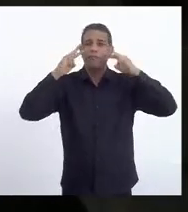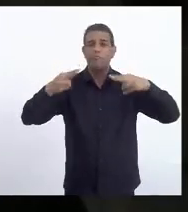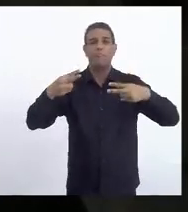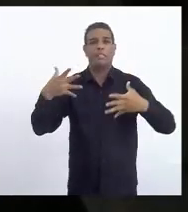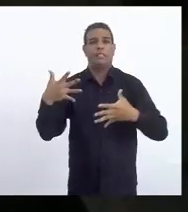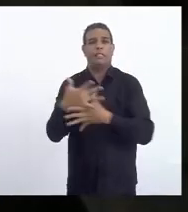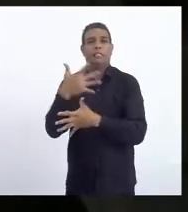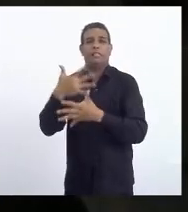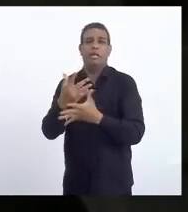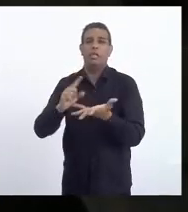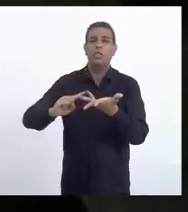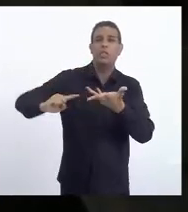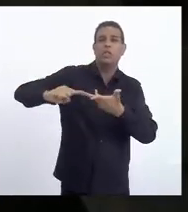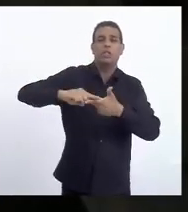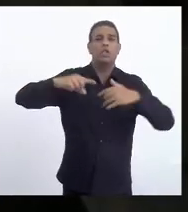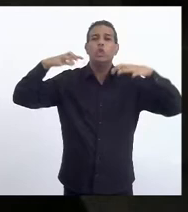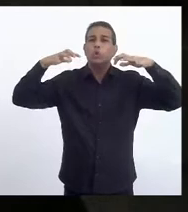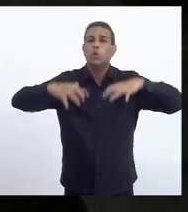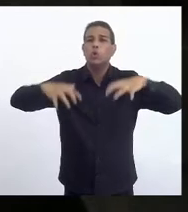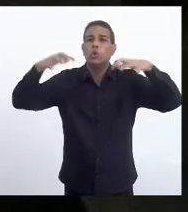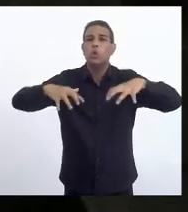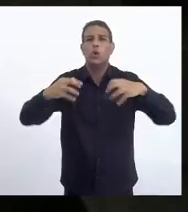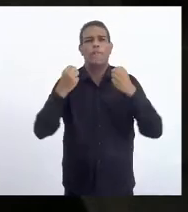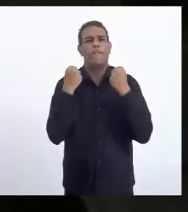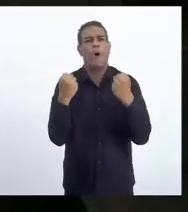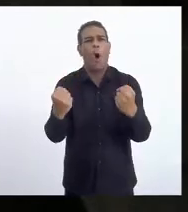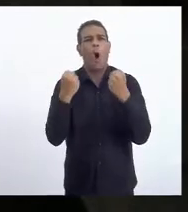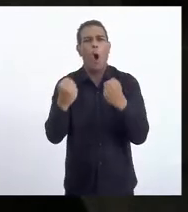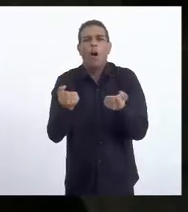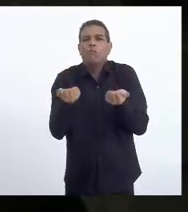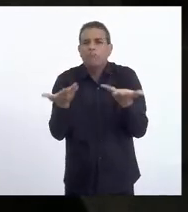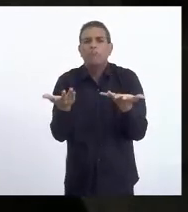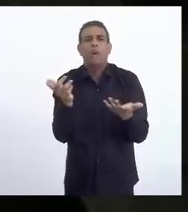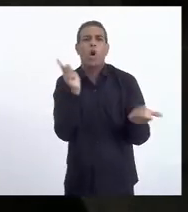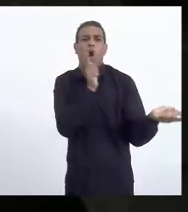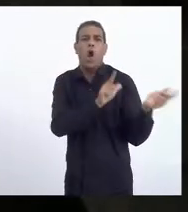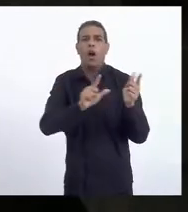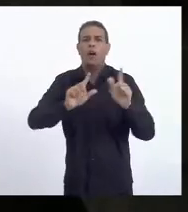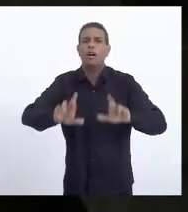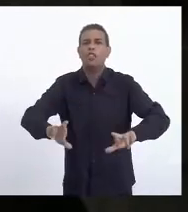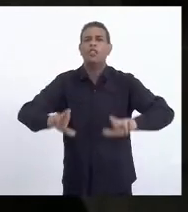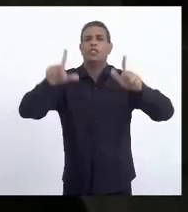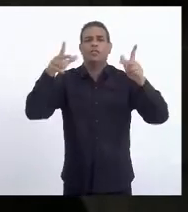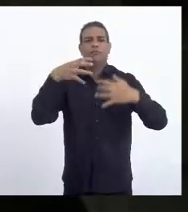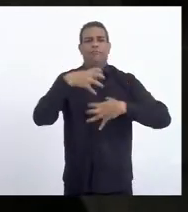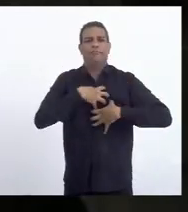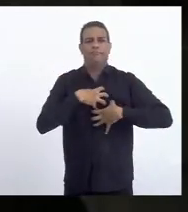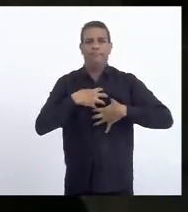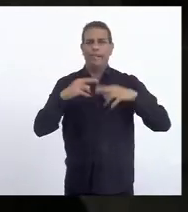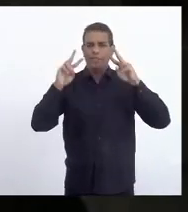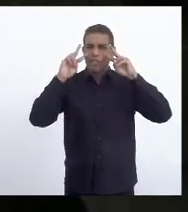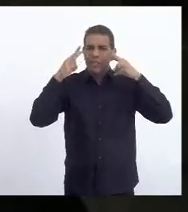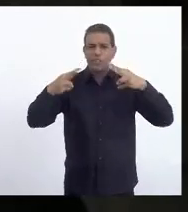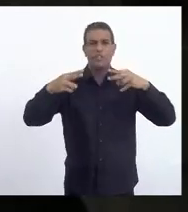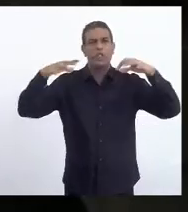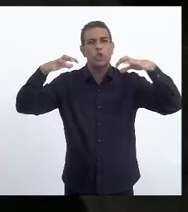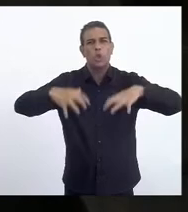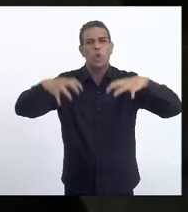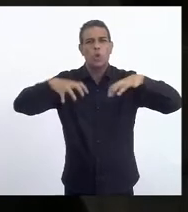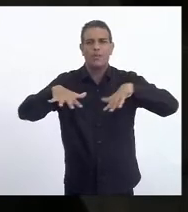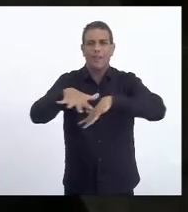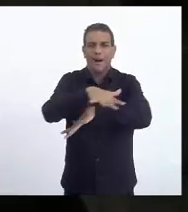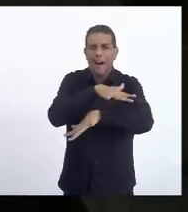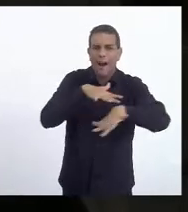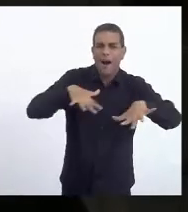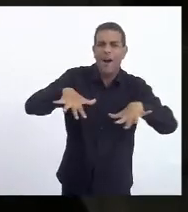cidade chuvosa né um clima absolutamente incomum para esta época do ano para esta